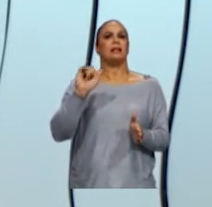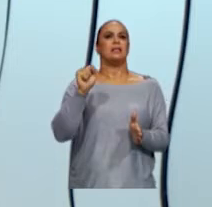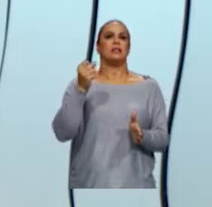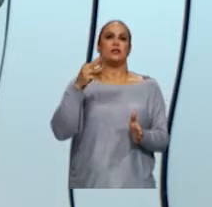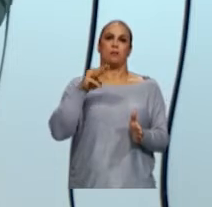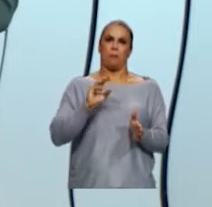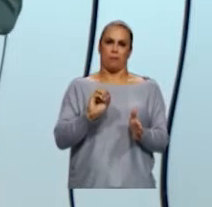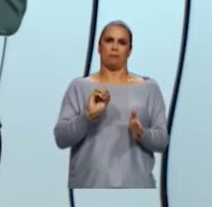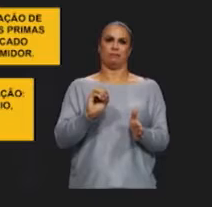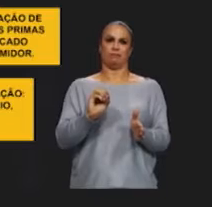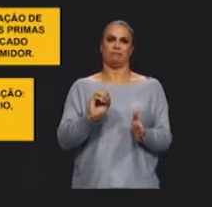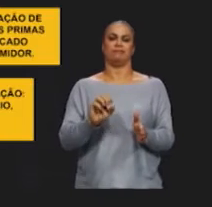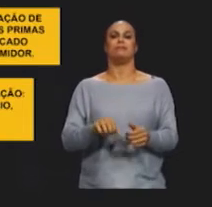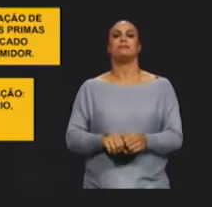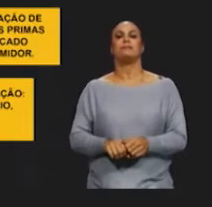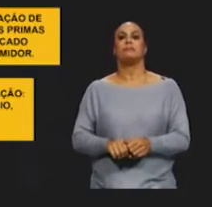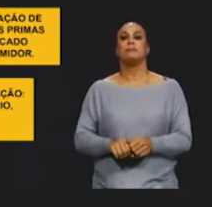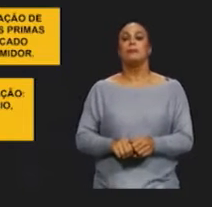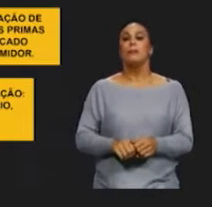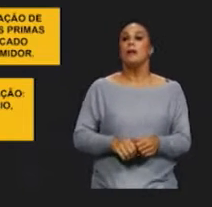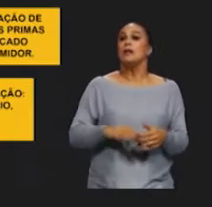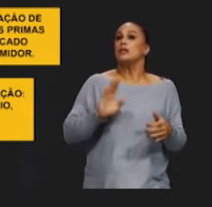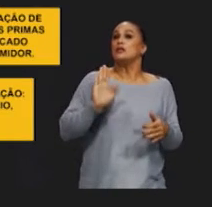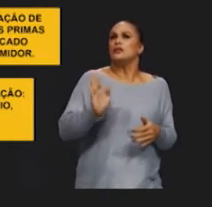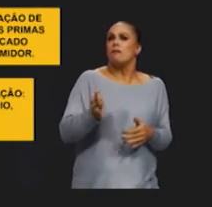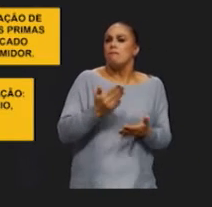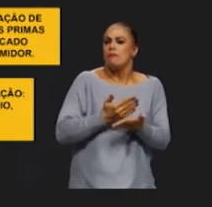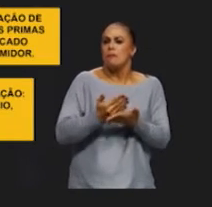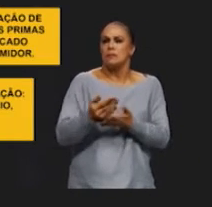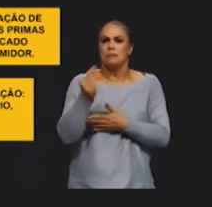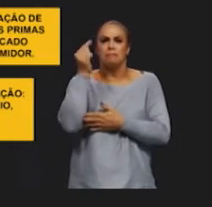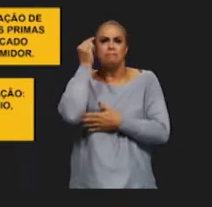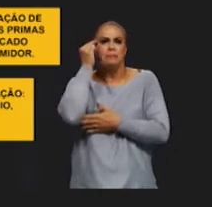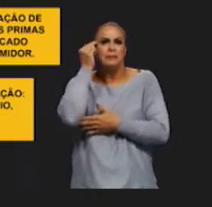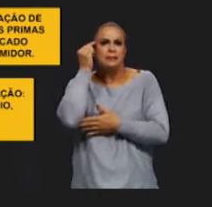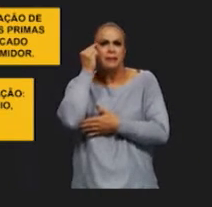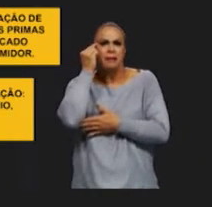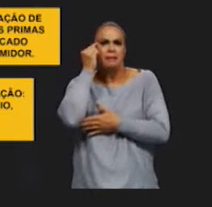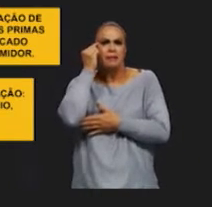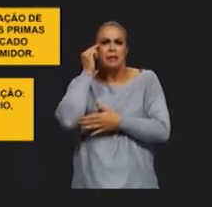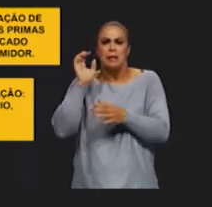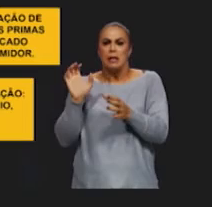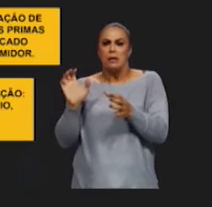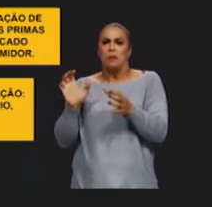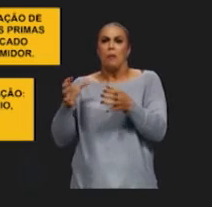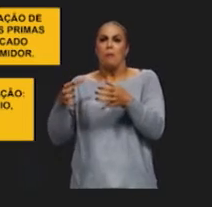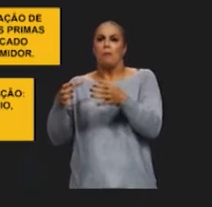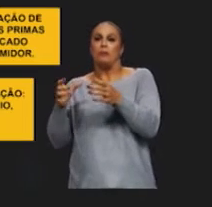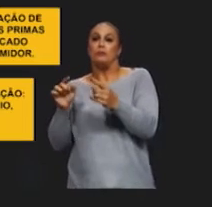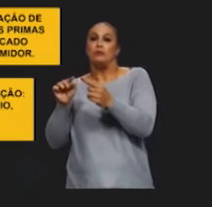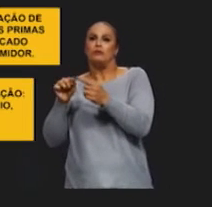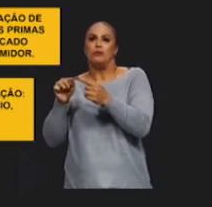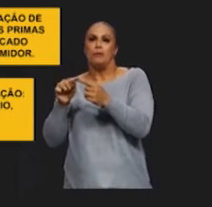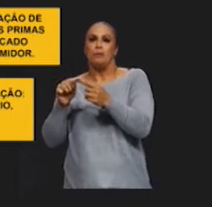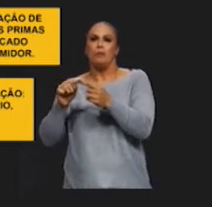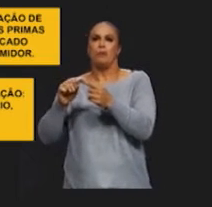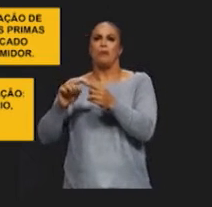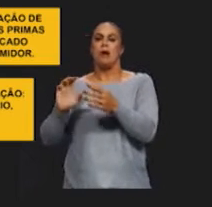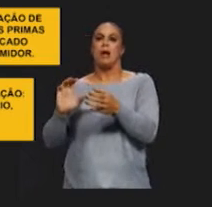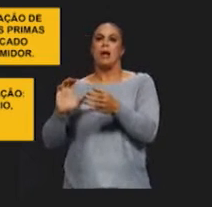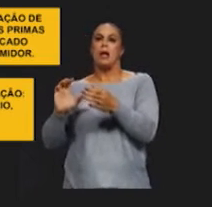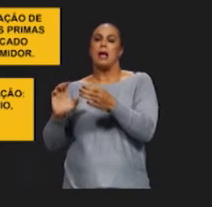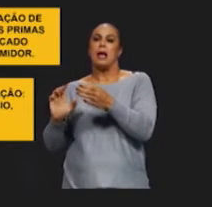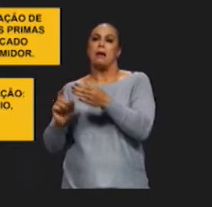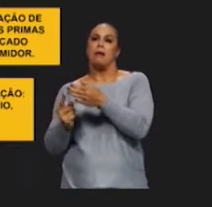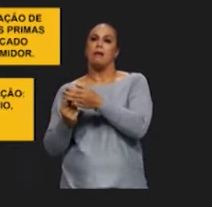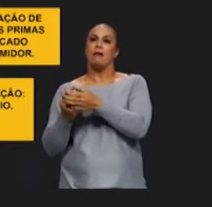consequentemente, da globalização. E para a gente já pensar esse capitalismo financeiro, antes disso, é só pontuar que